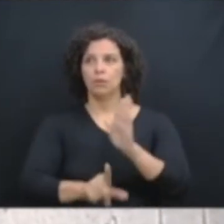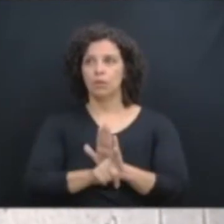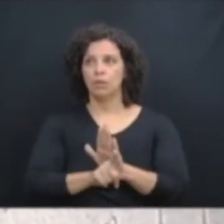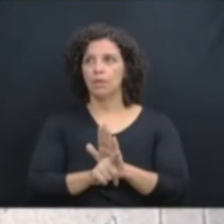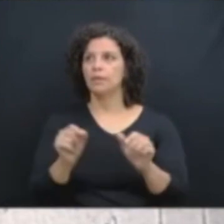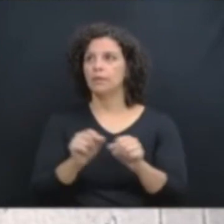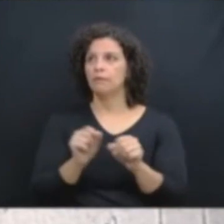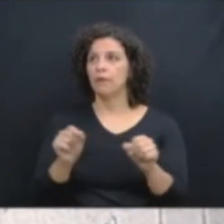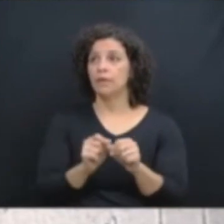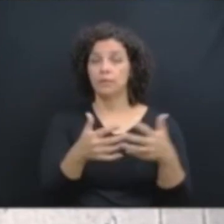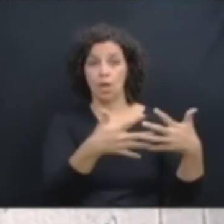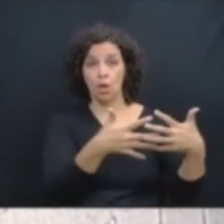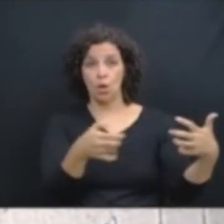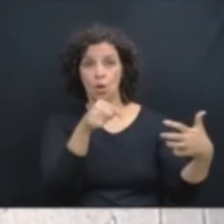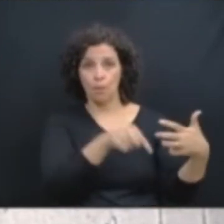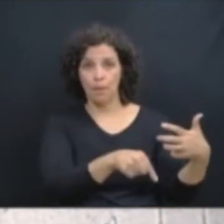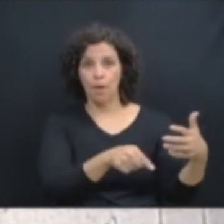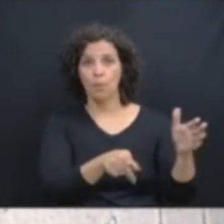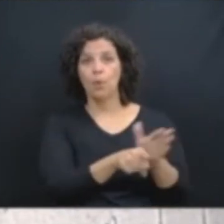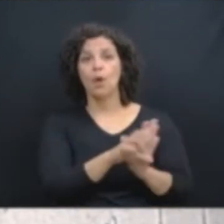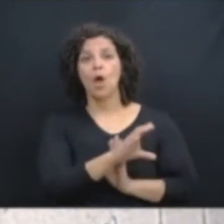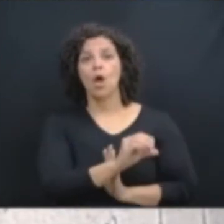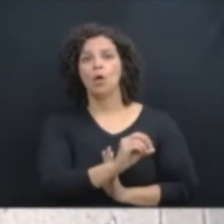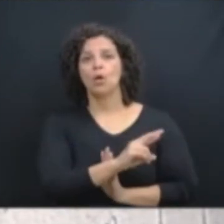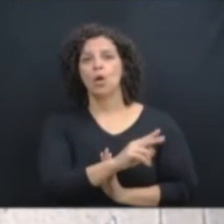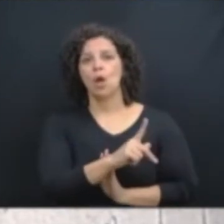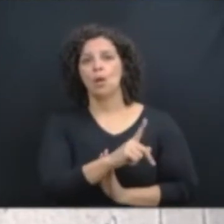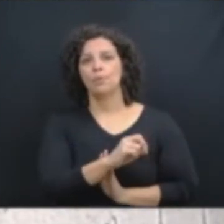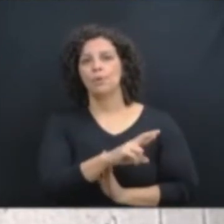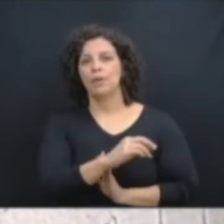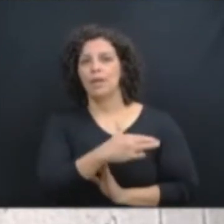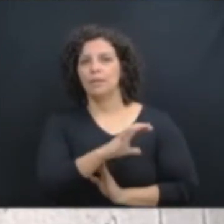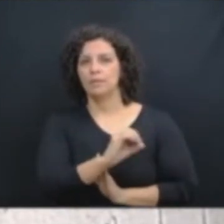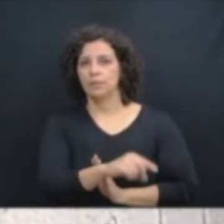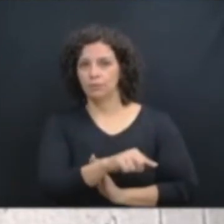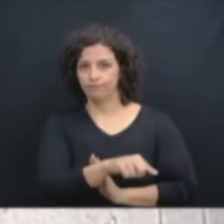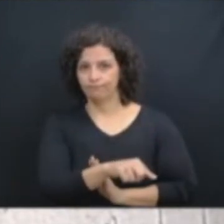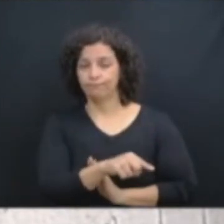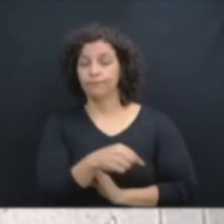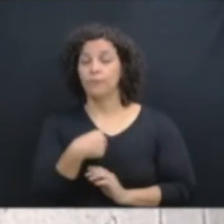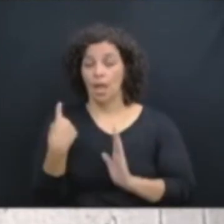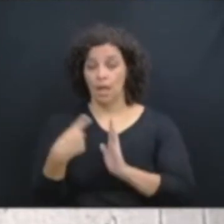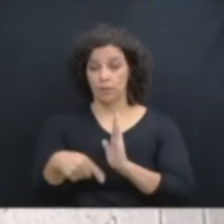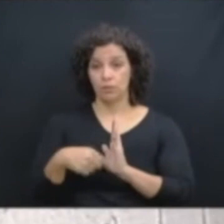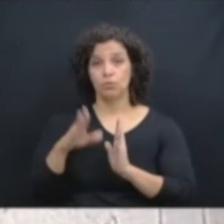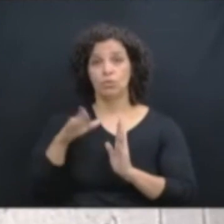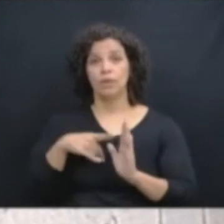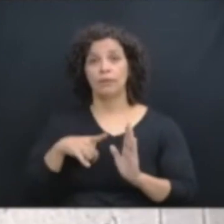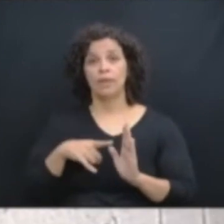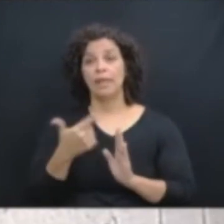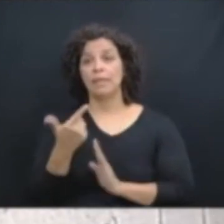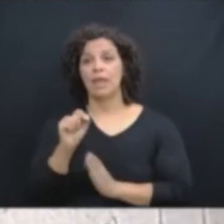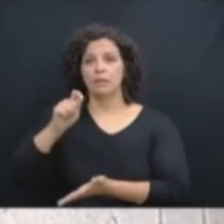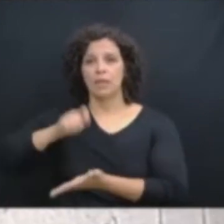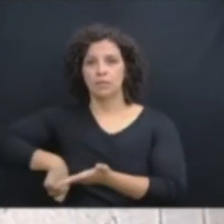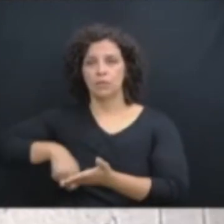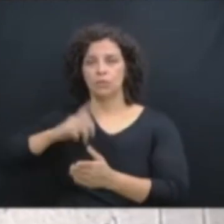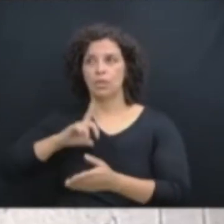que transforma a Copel numa corporação. As denúncias têm 10